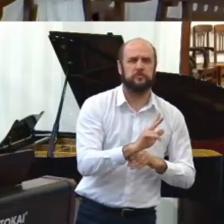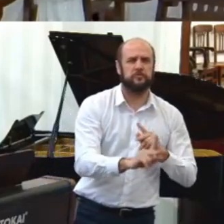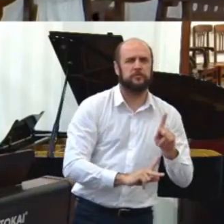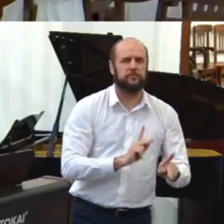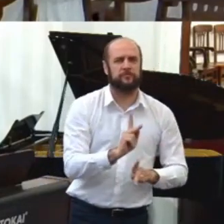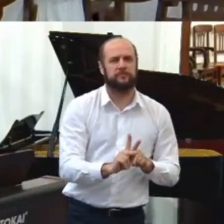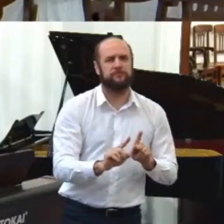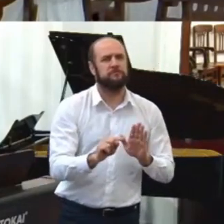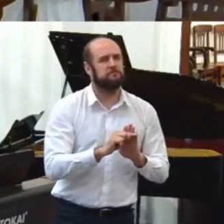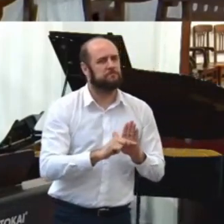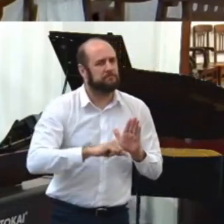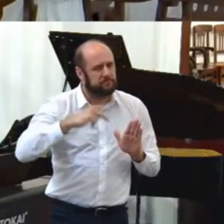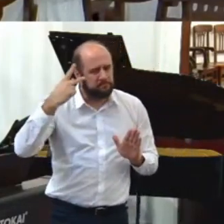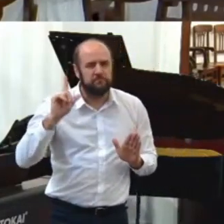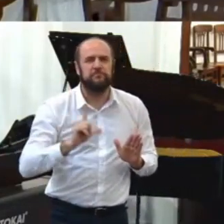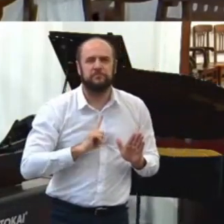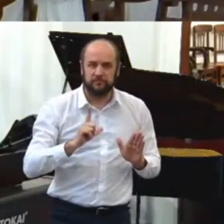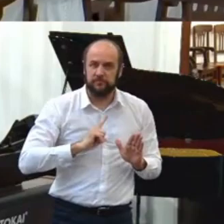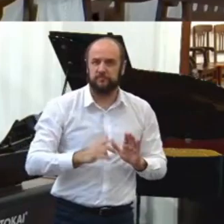seus planos.